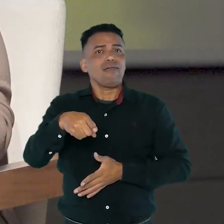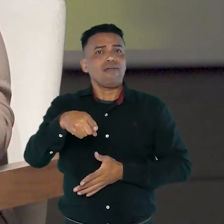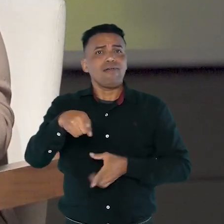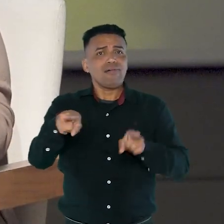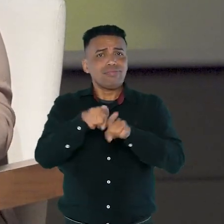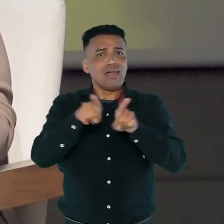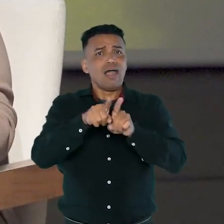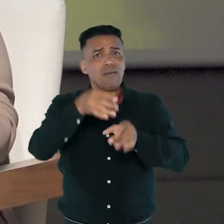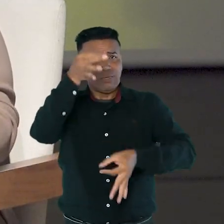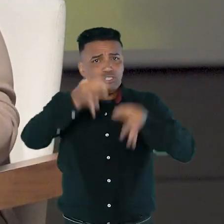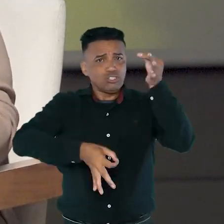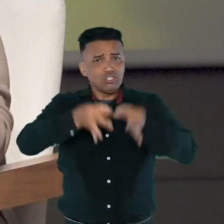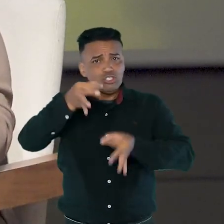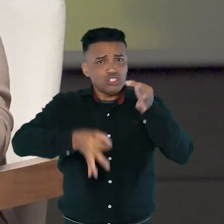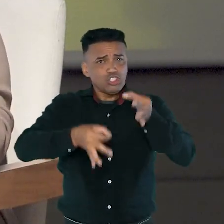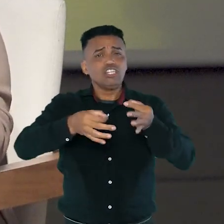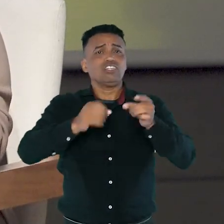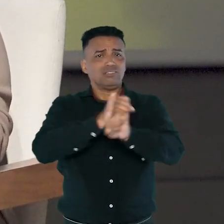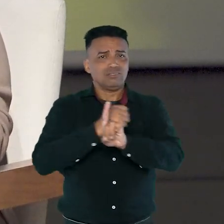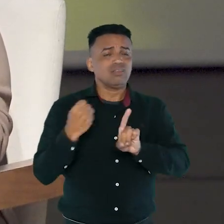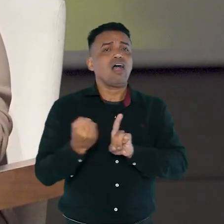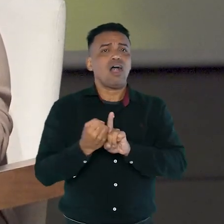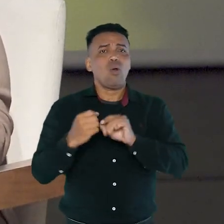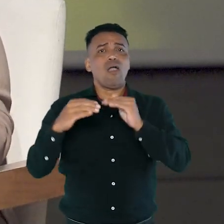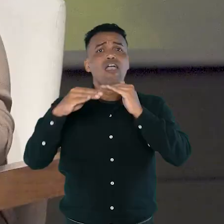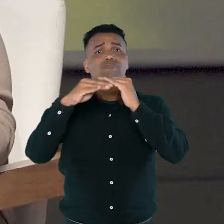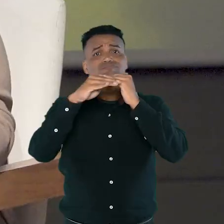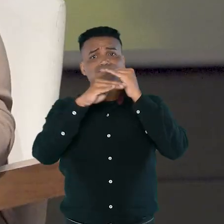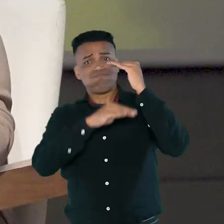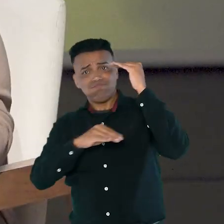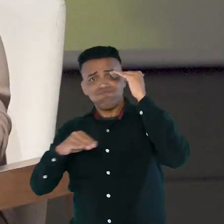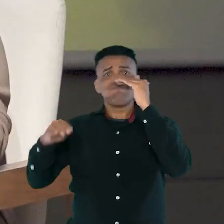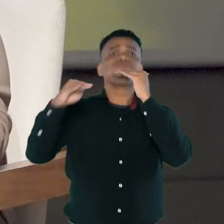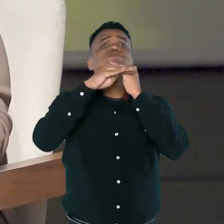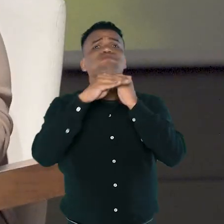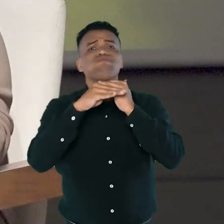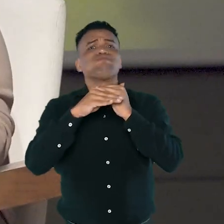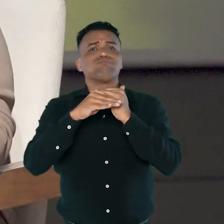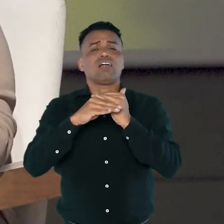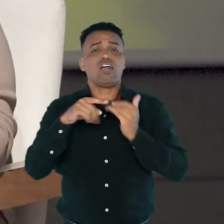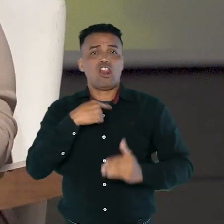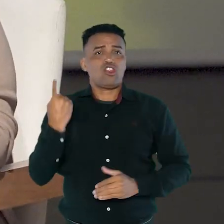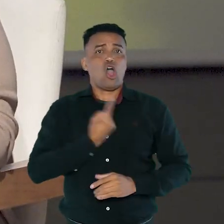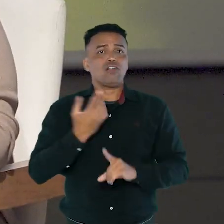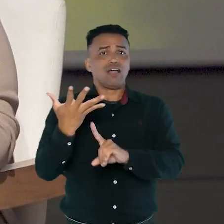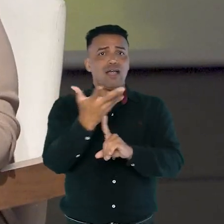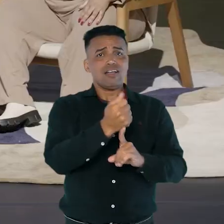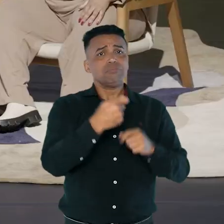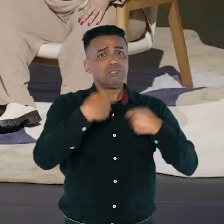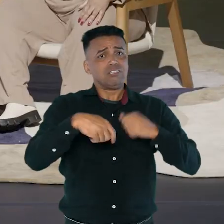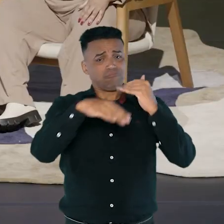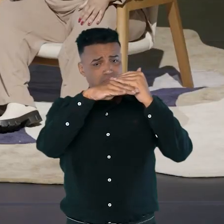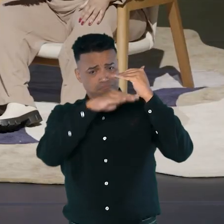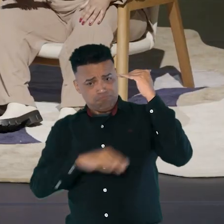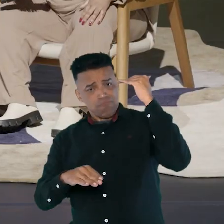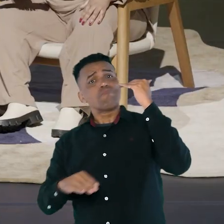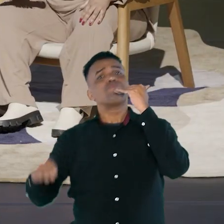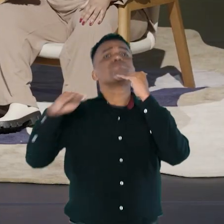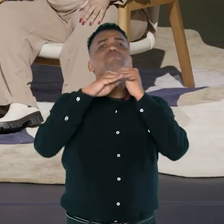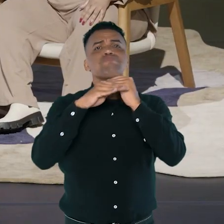social, é equidade para nós todos. Acho que a nossa arte grita por isso, é equidade.